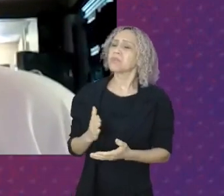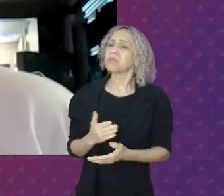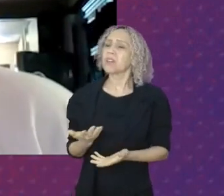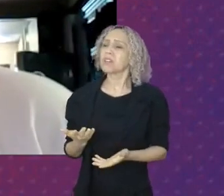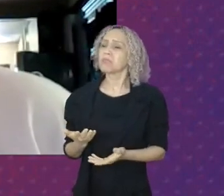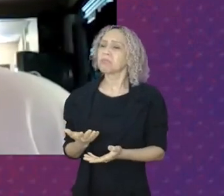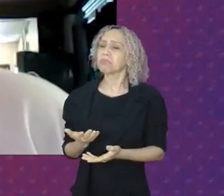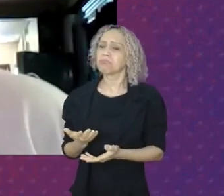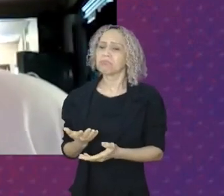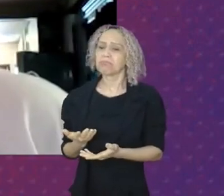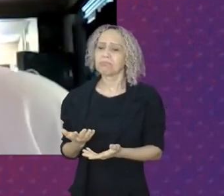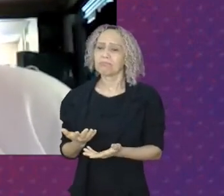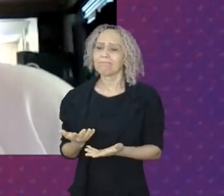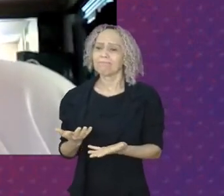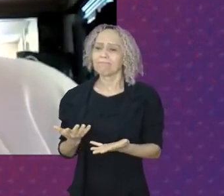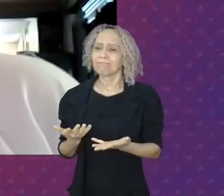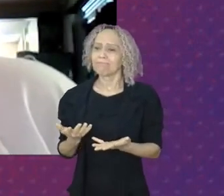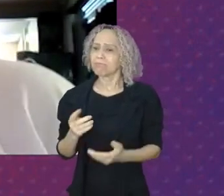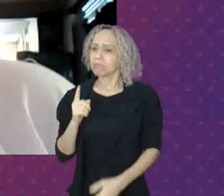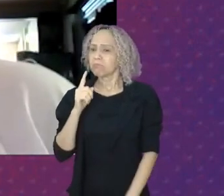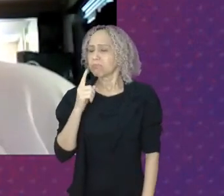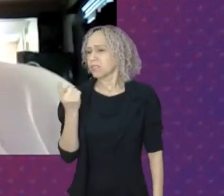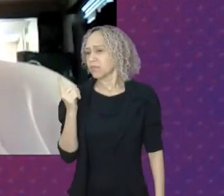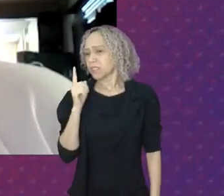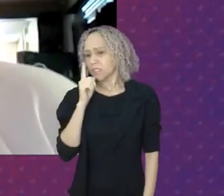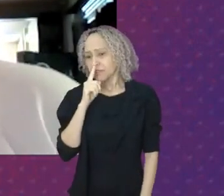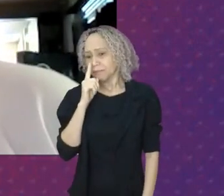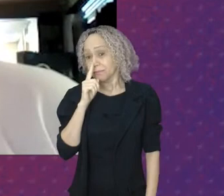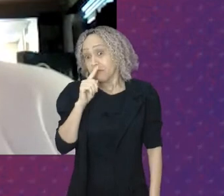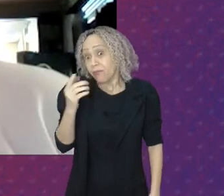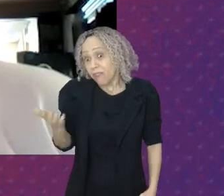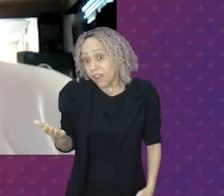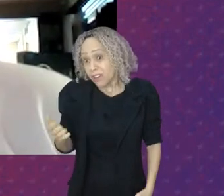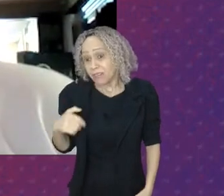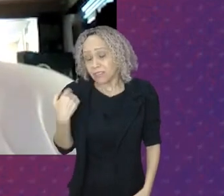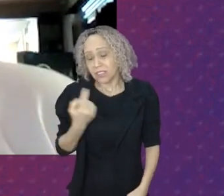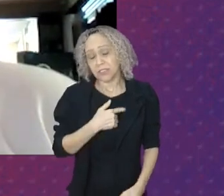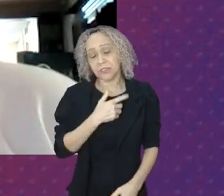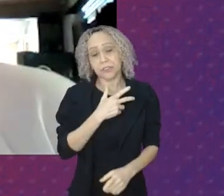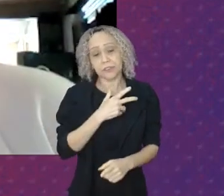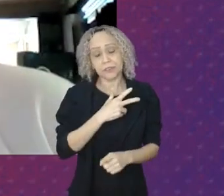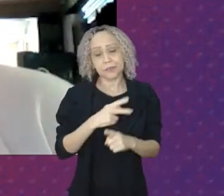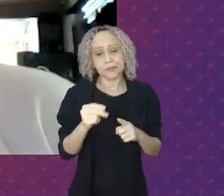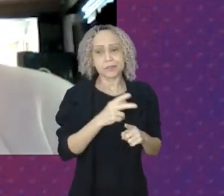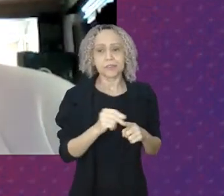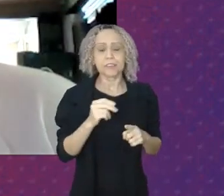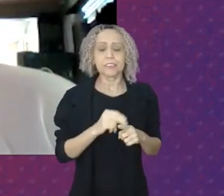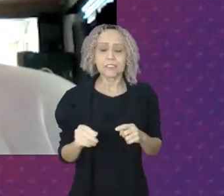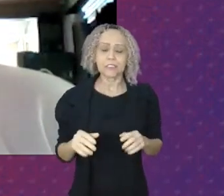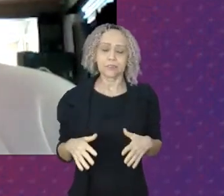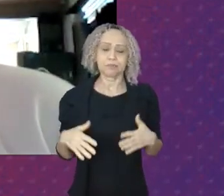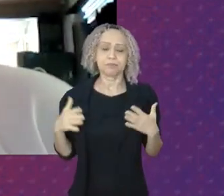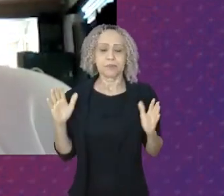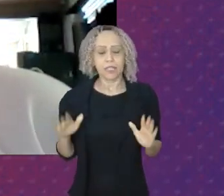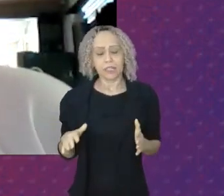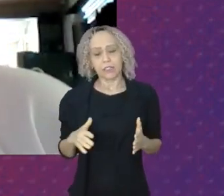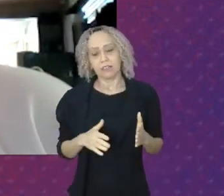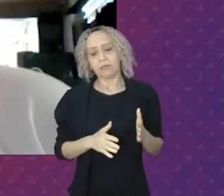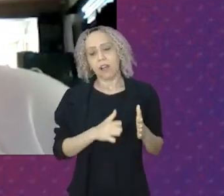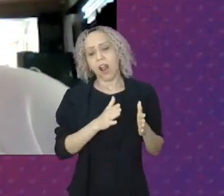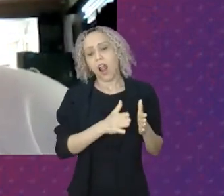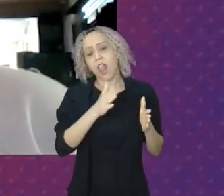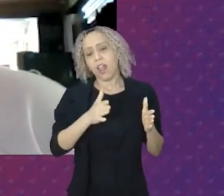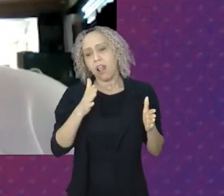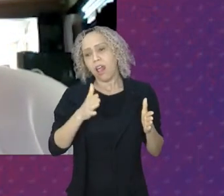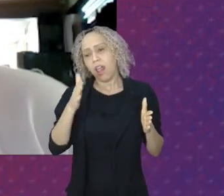nossas conquistas. Nós, ao longo dos tempos, a gente vem dialogando entre